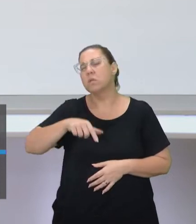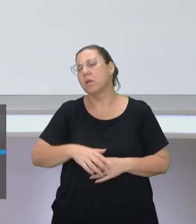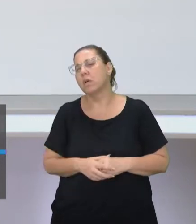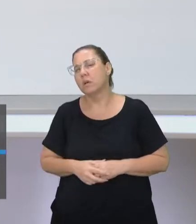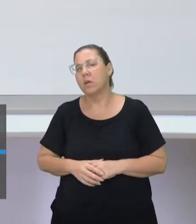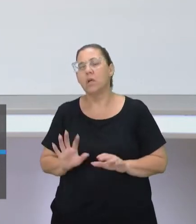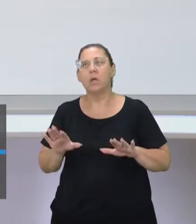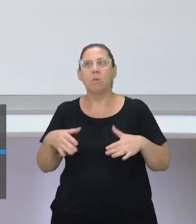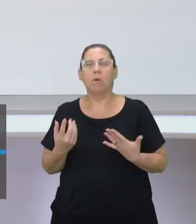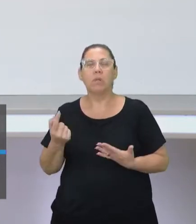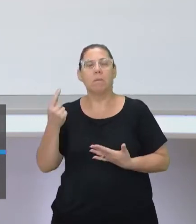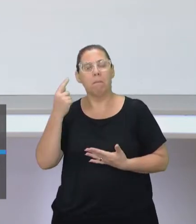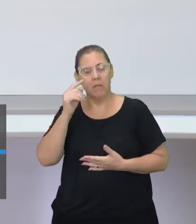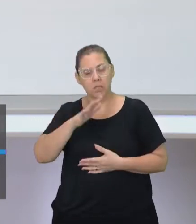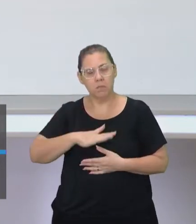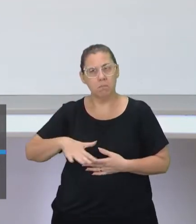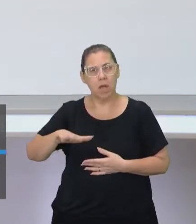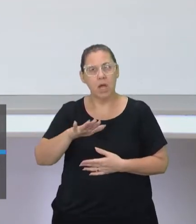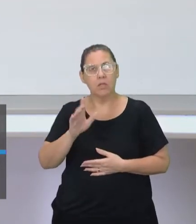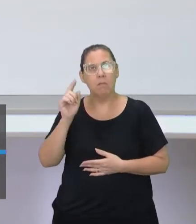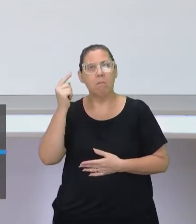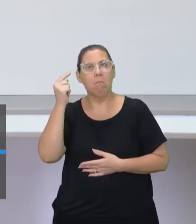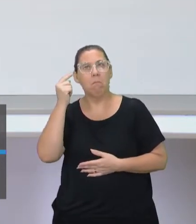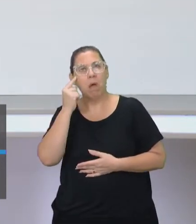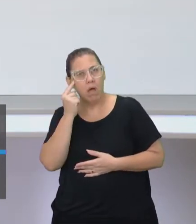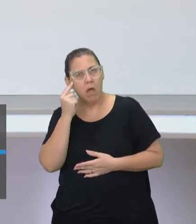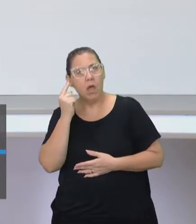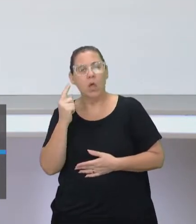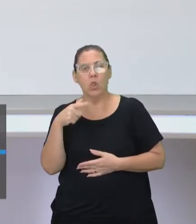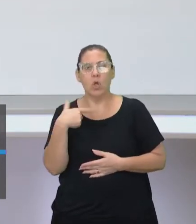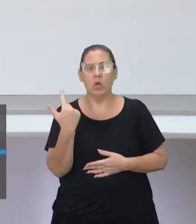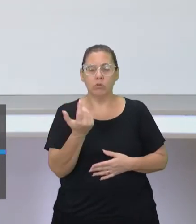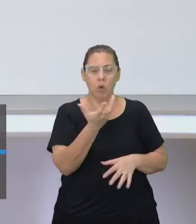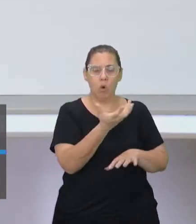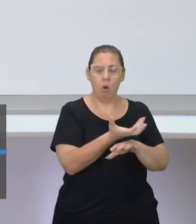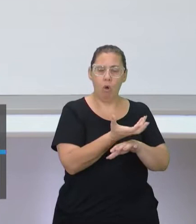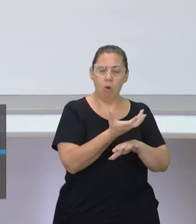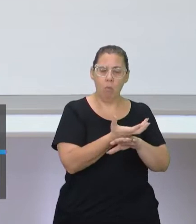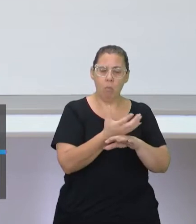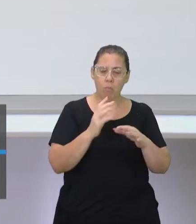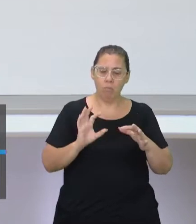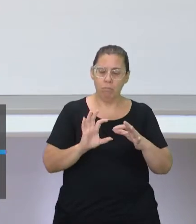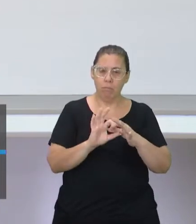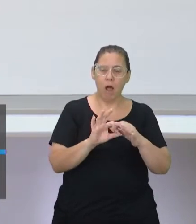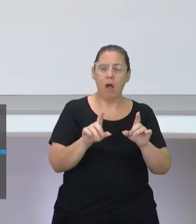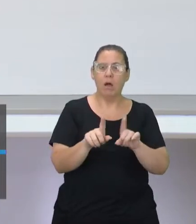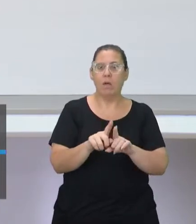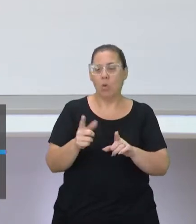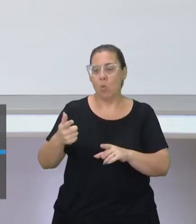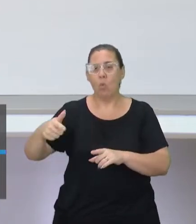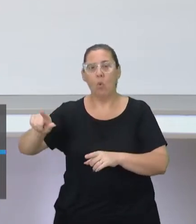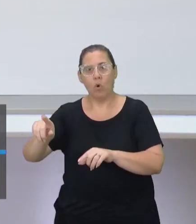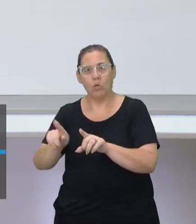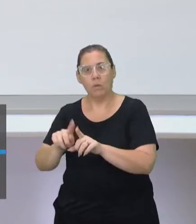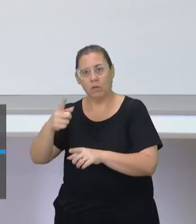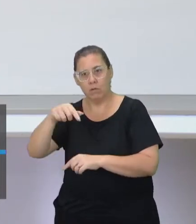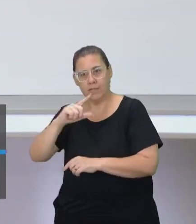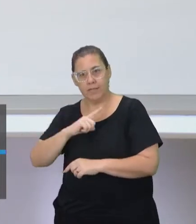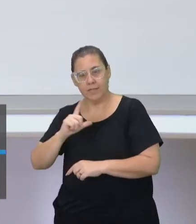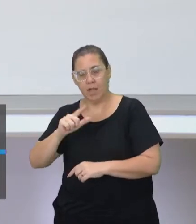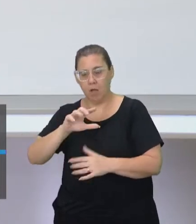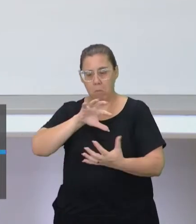quando a gente fala de espaço, vocês já começam a pensar que o nosso componente, ele conversa também com aquele outro componente que vocês têm,